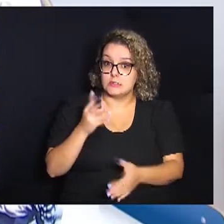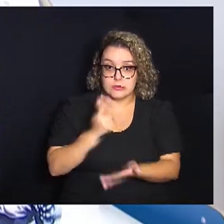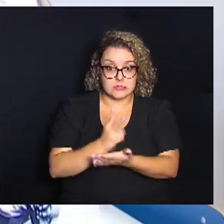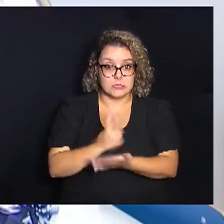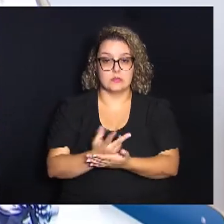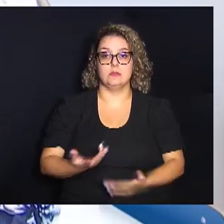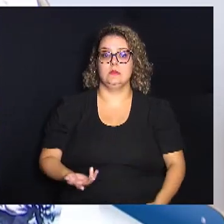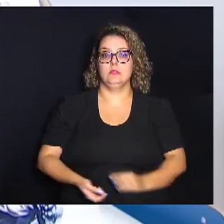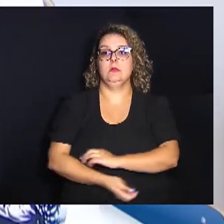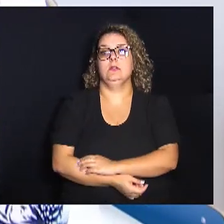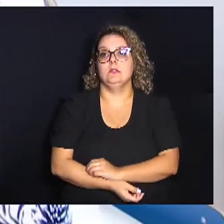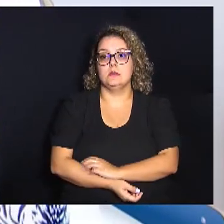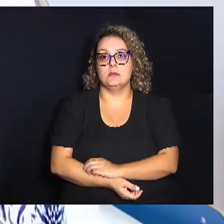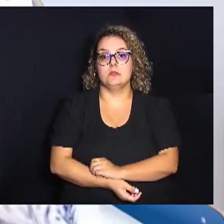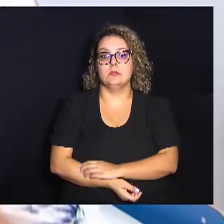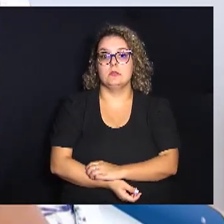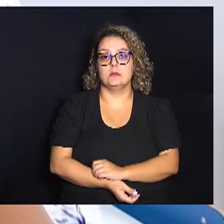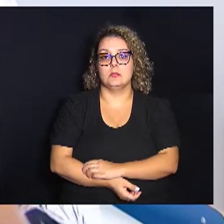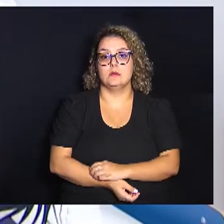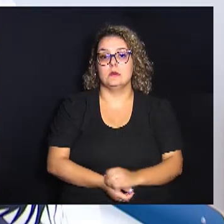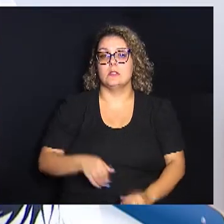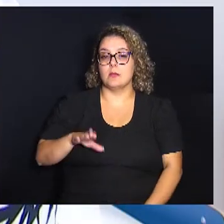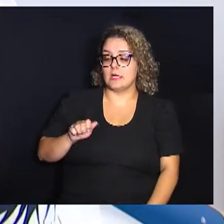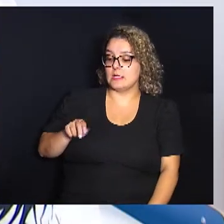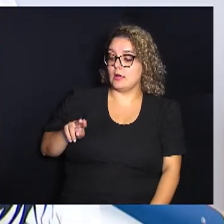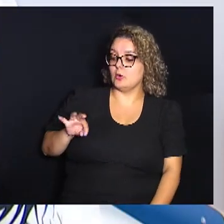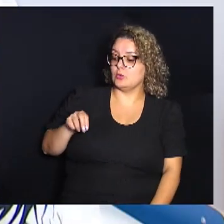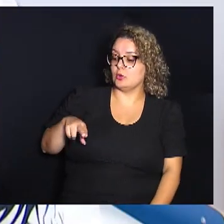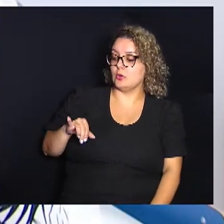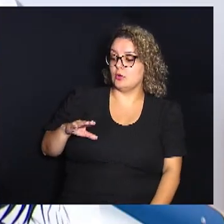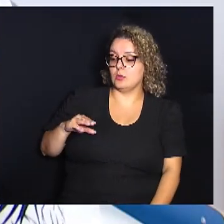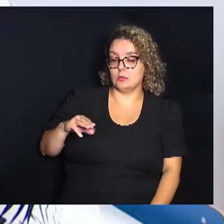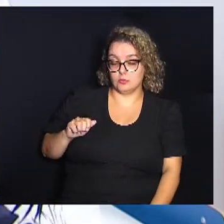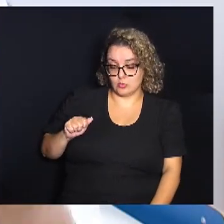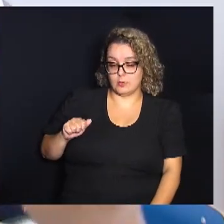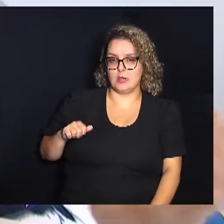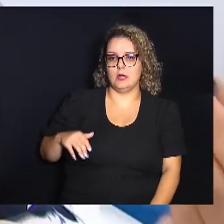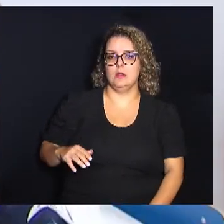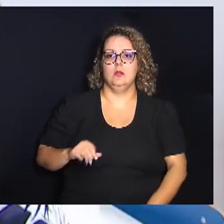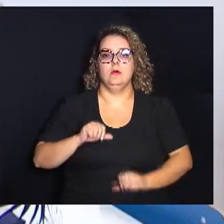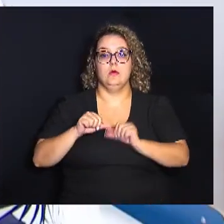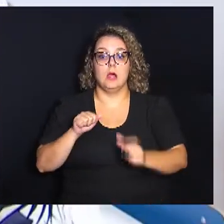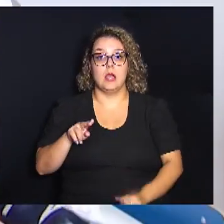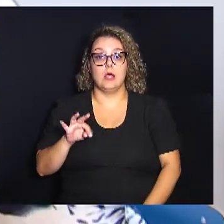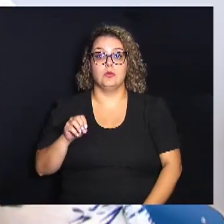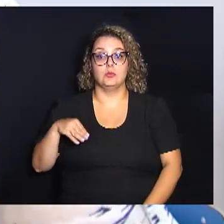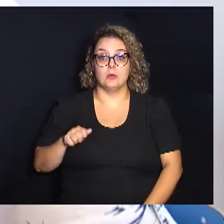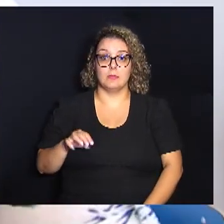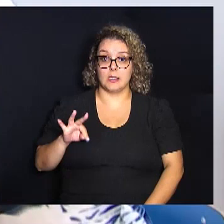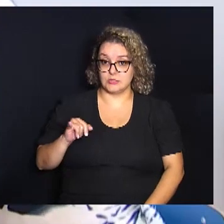uma atividade, por exemplo, que é mais autônoma, eu consigo transformá-la em automatizada, eu vou fazer de forma